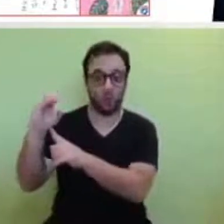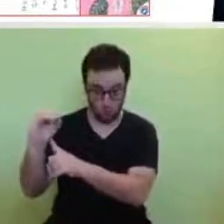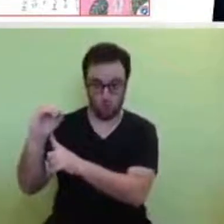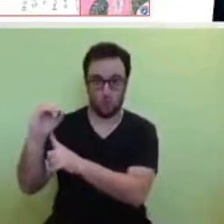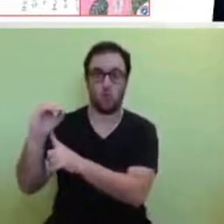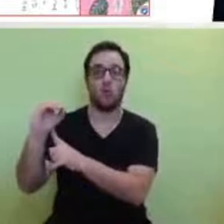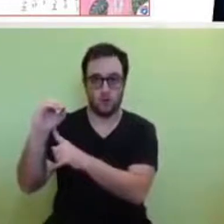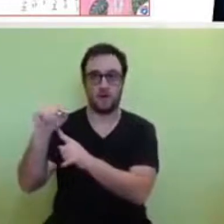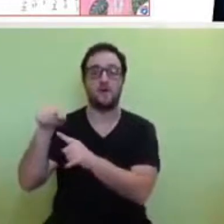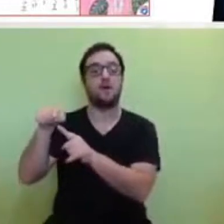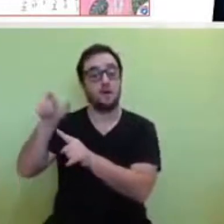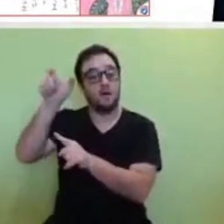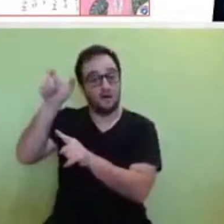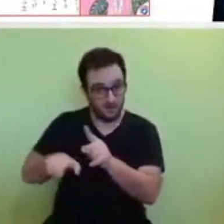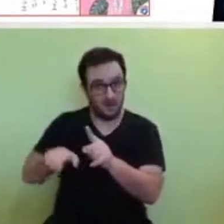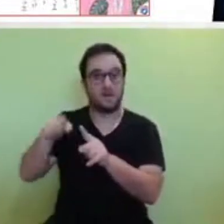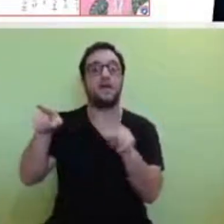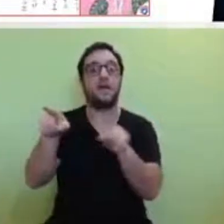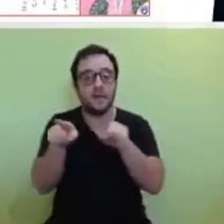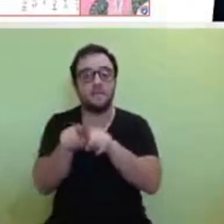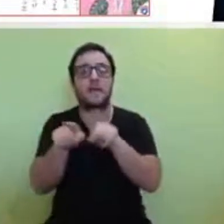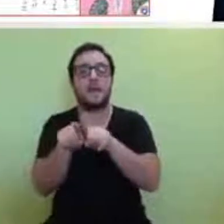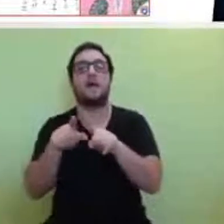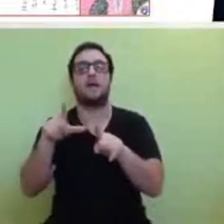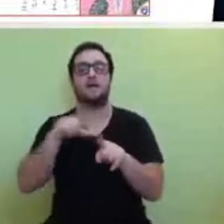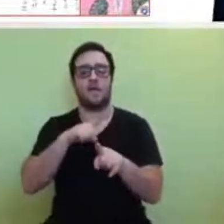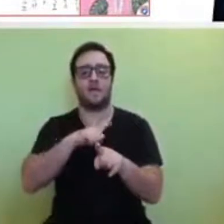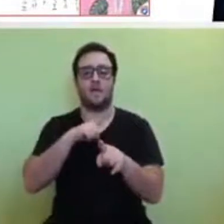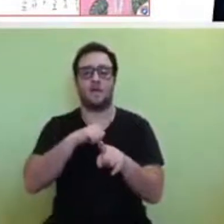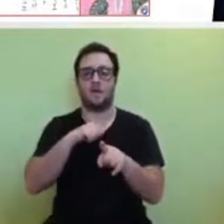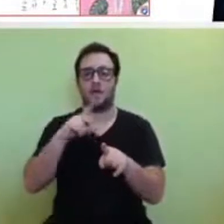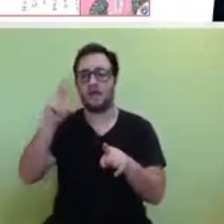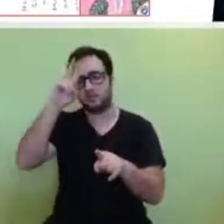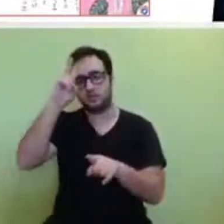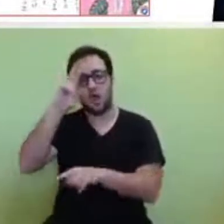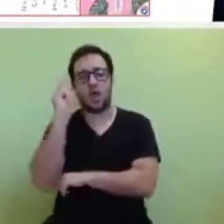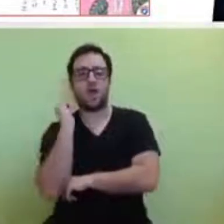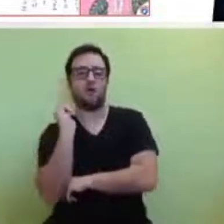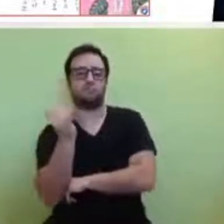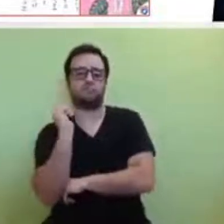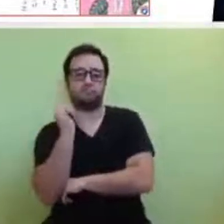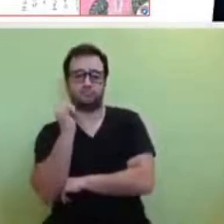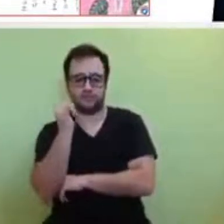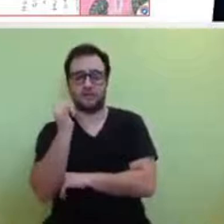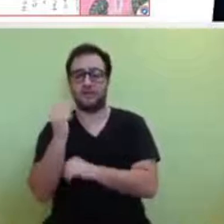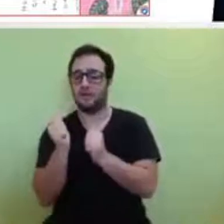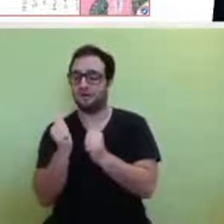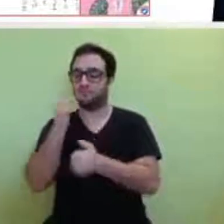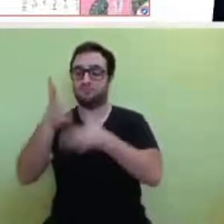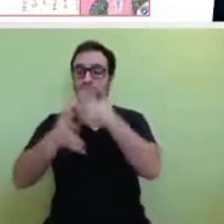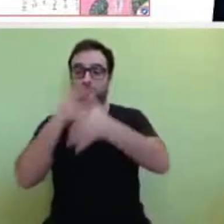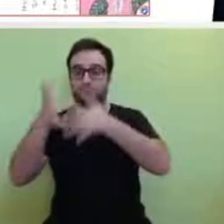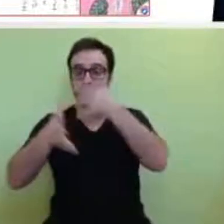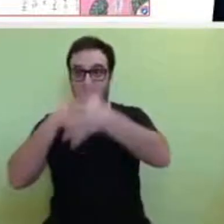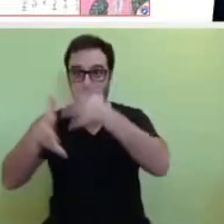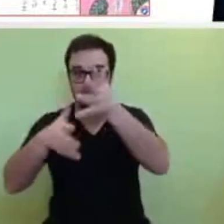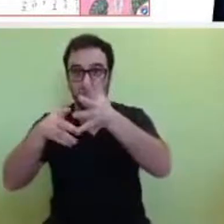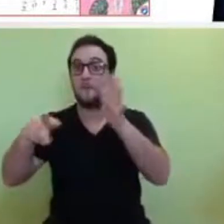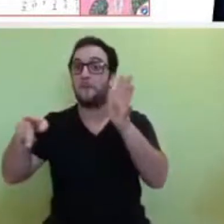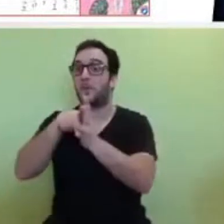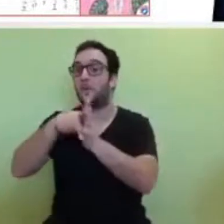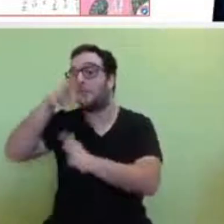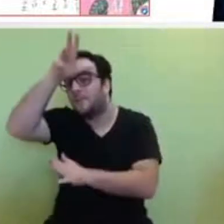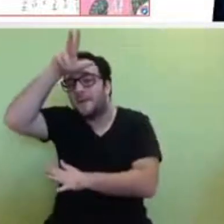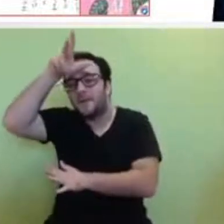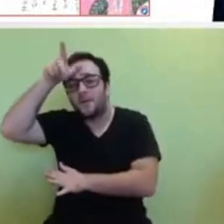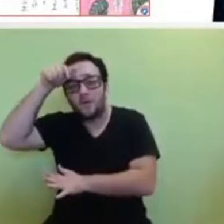as lendas amazônicas, algumas lendas amazônicas escritas em português e traduzidas para a escrita de sinais. A